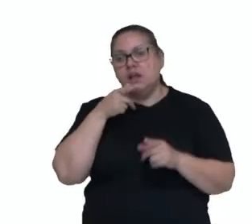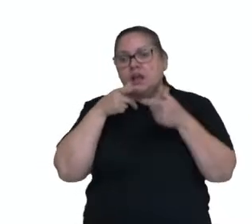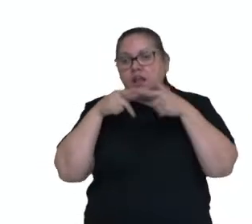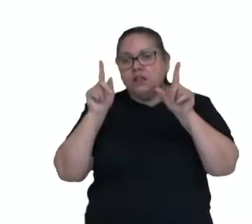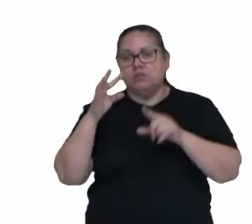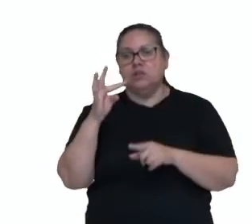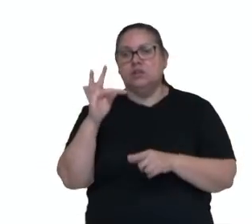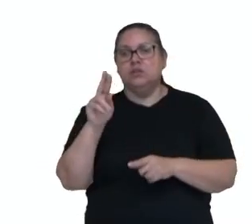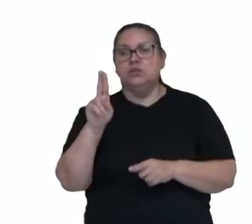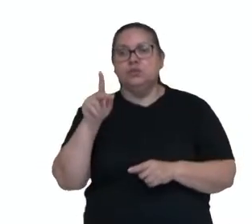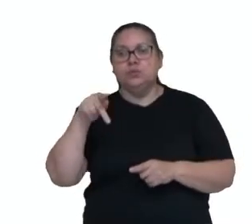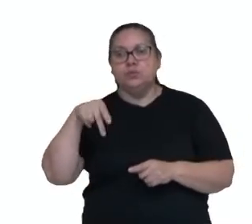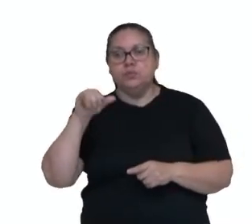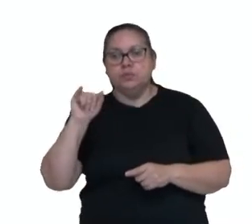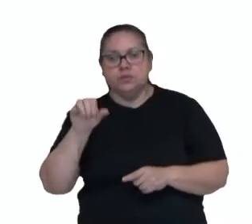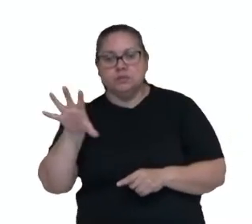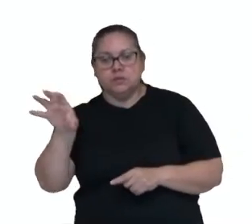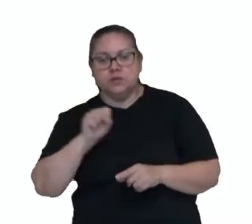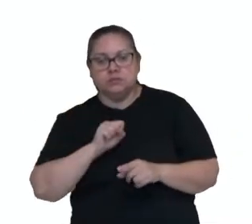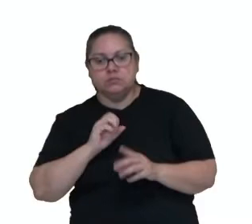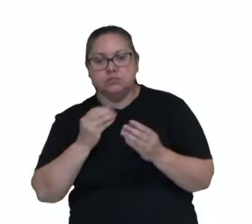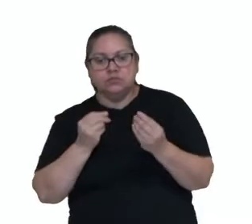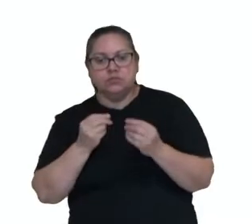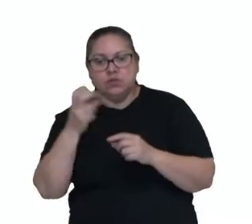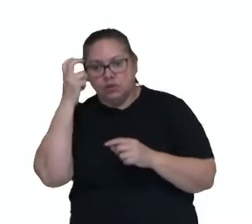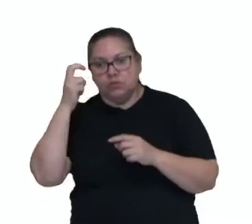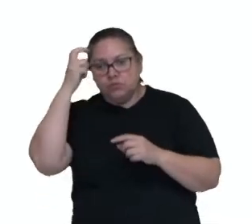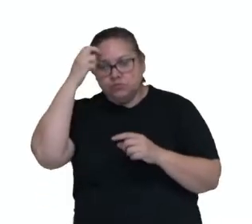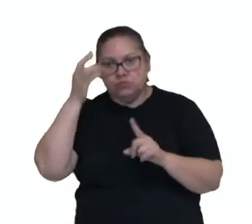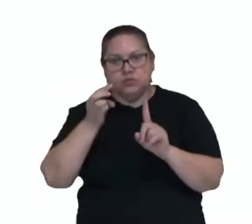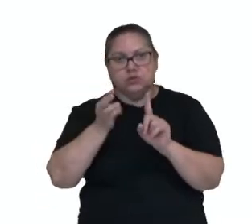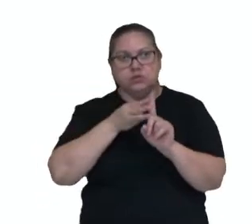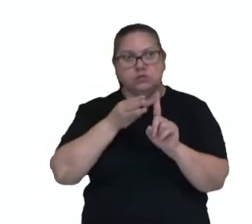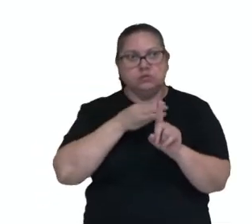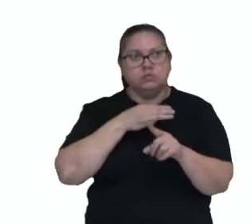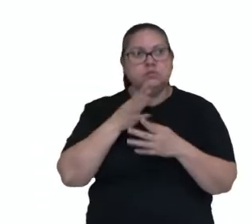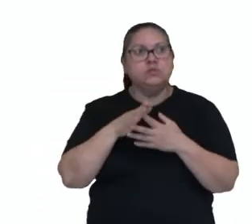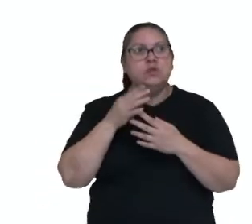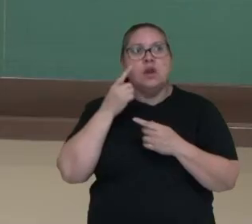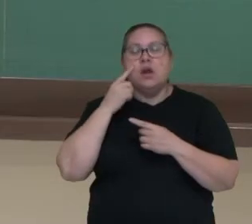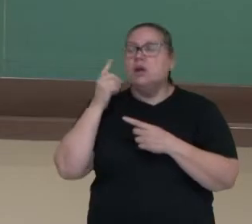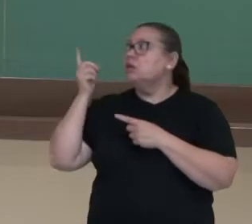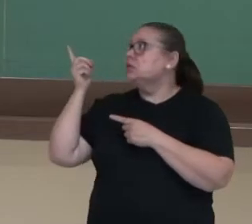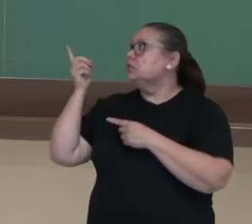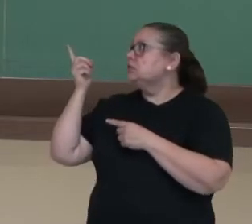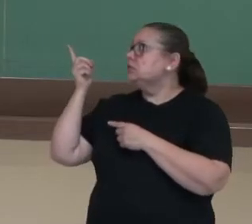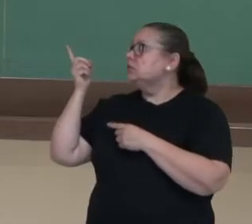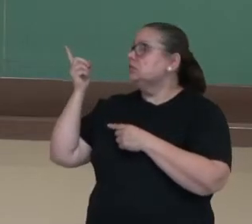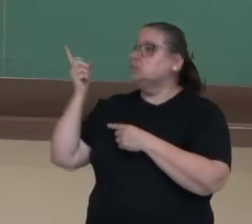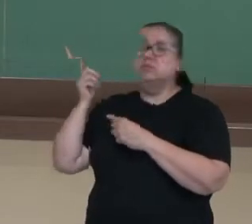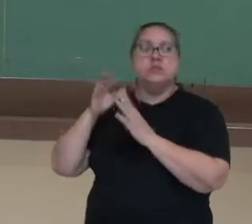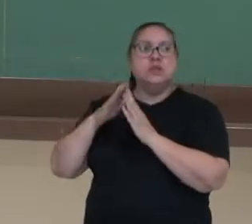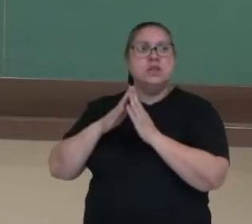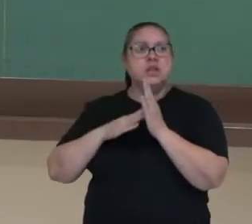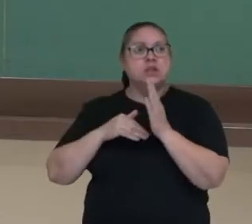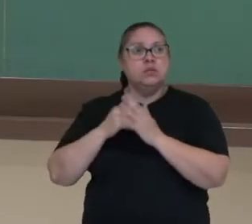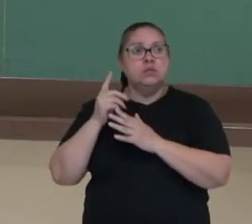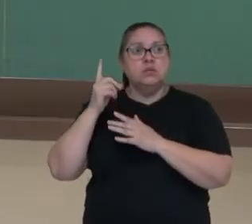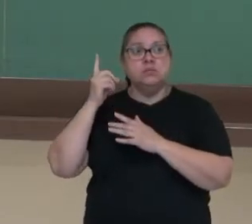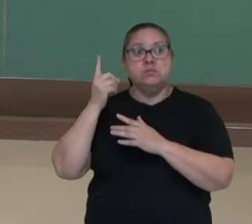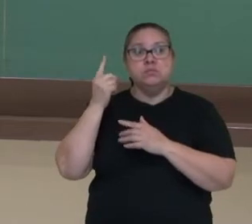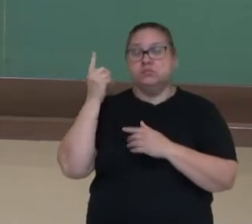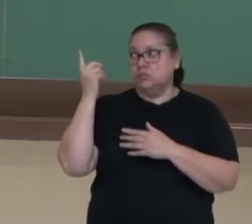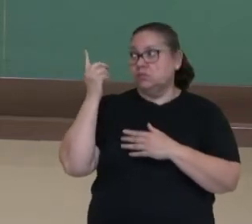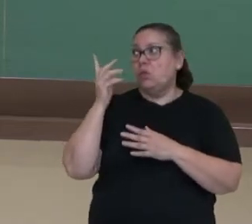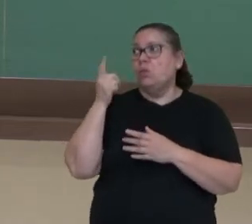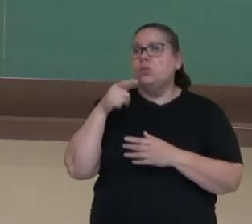assimilaram muito da cultura indígena. Vista de São Paulo, um autor desconhecido, essa imagem, dessa gravura de 1765.